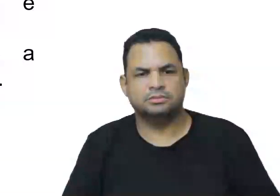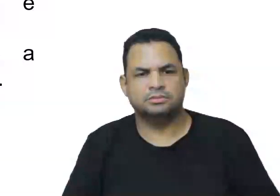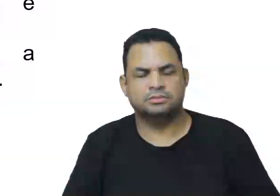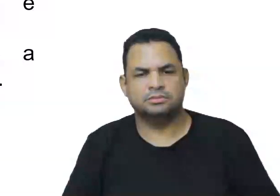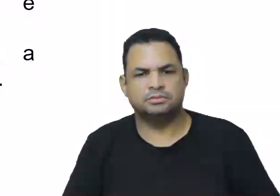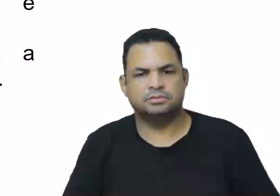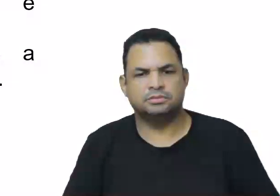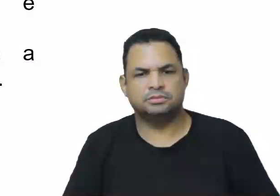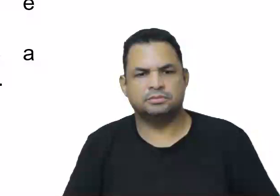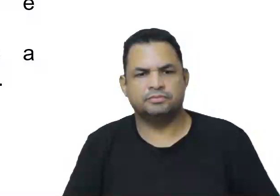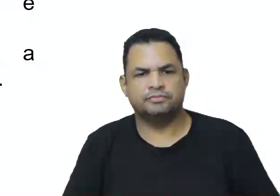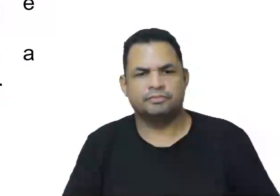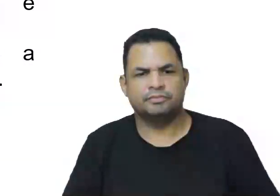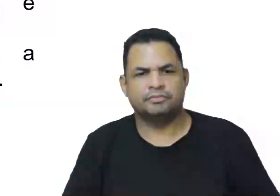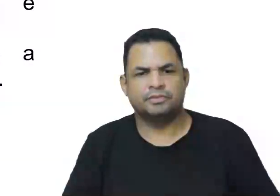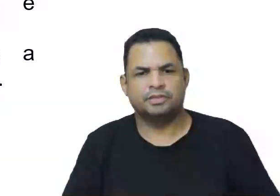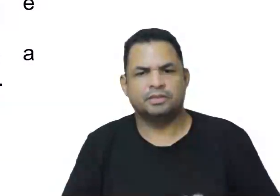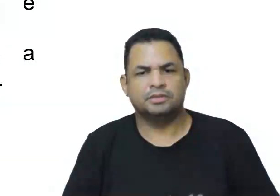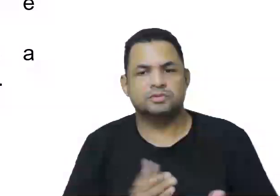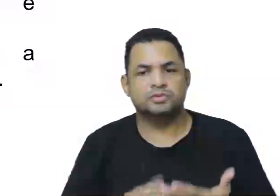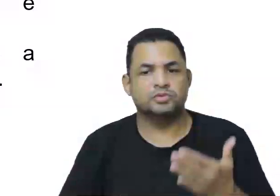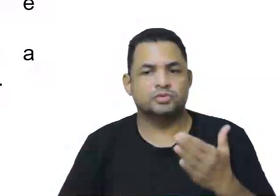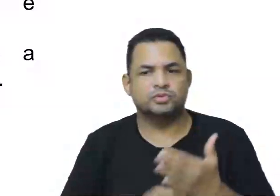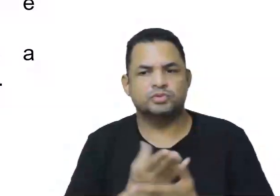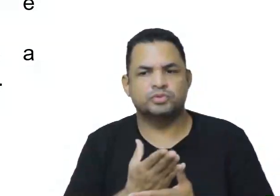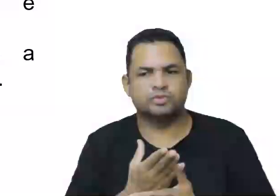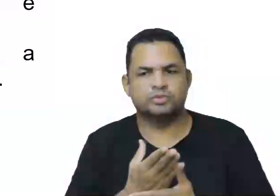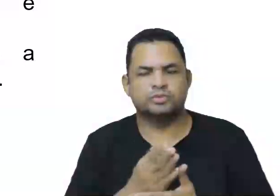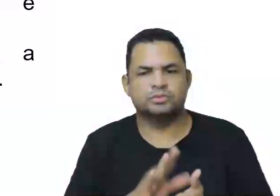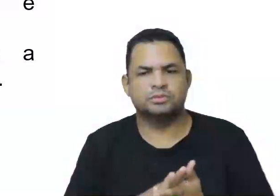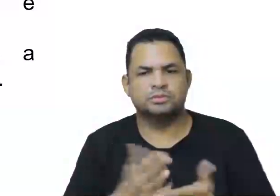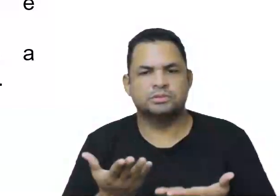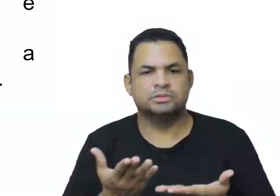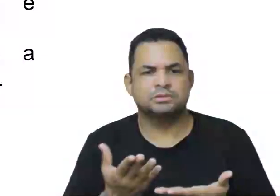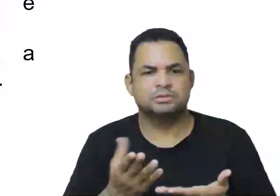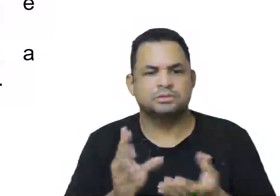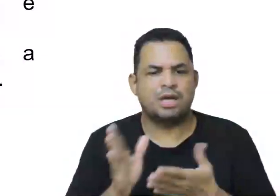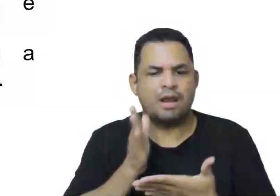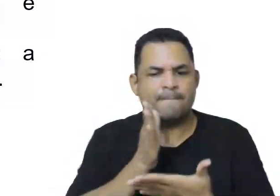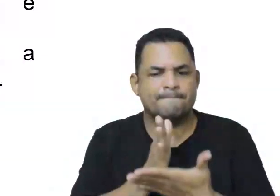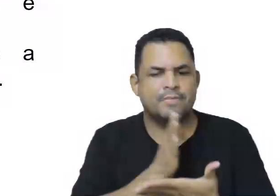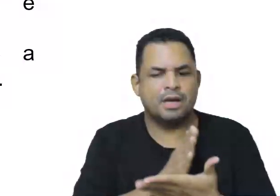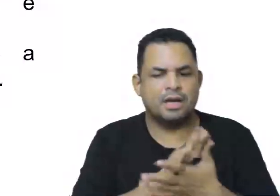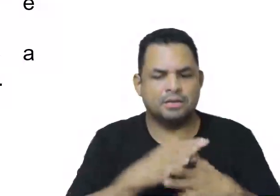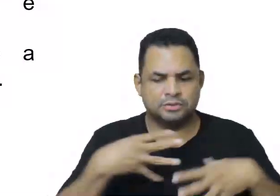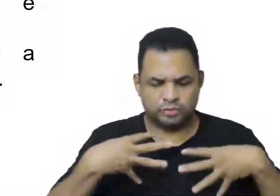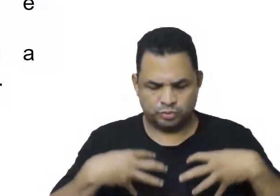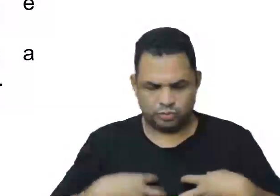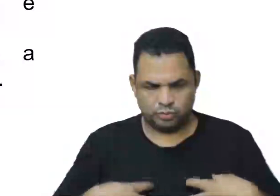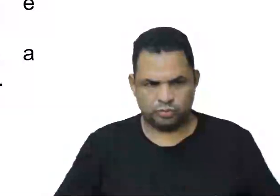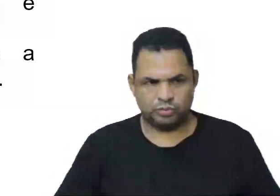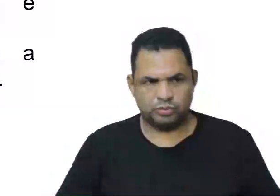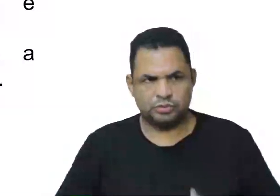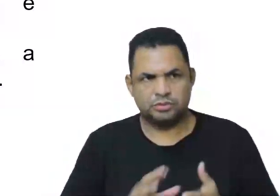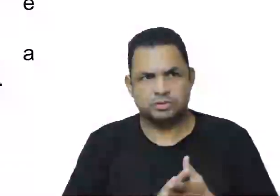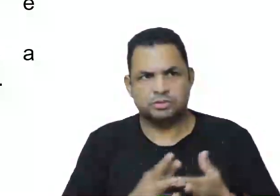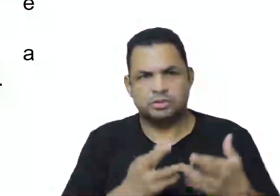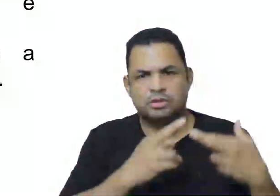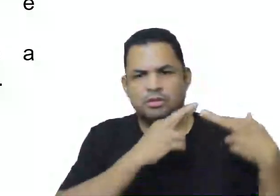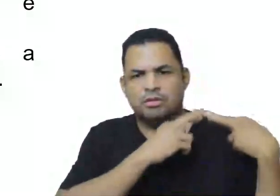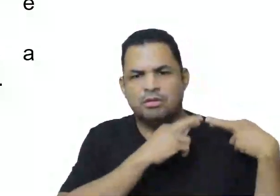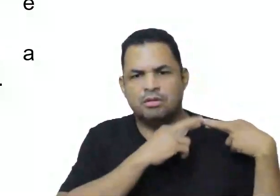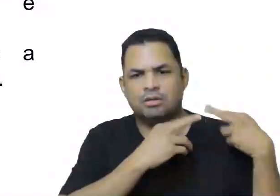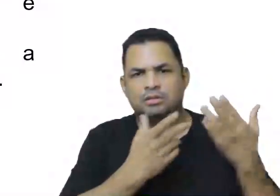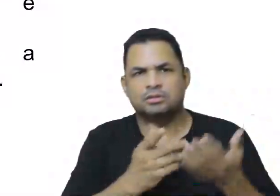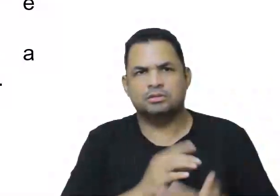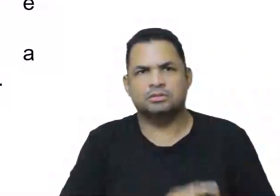mesoderme e ectoderme, eles vão dar origem a uma determinada parte do organismo. Eles são responsáveis pela